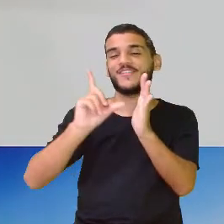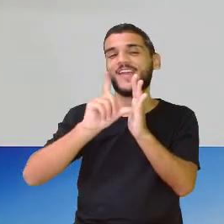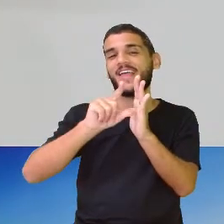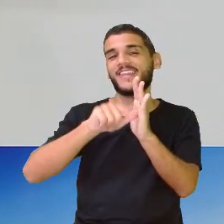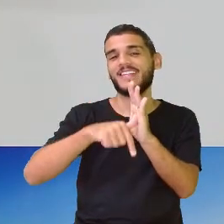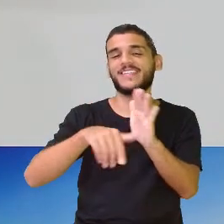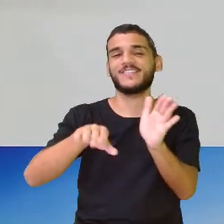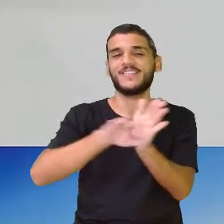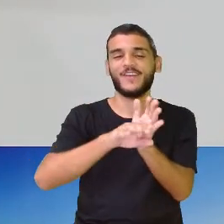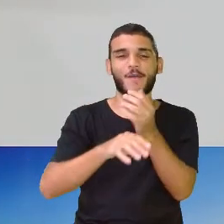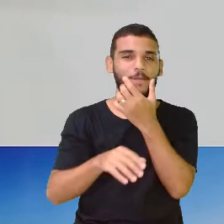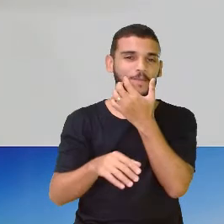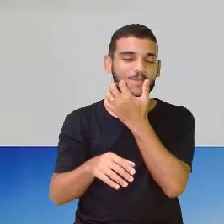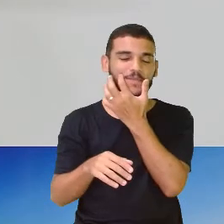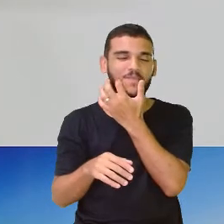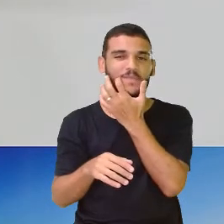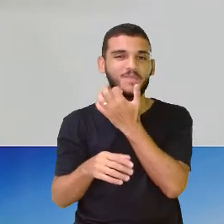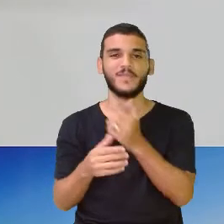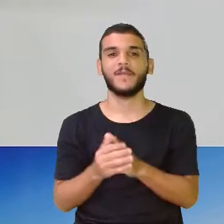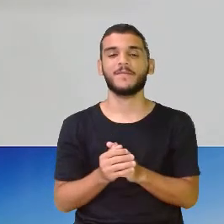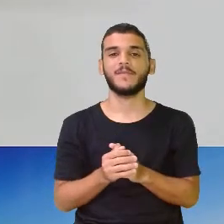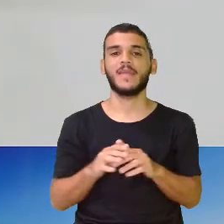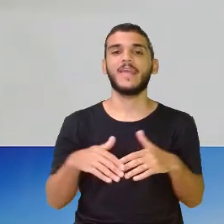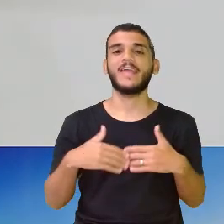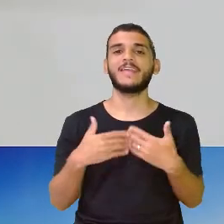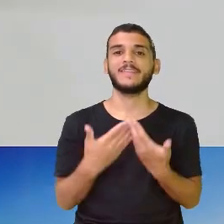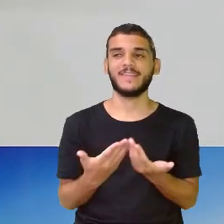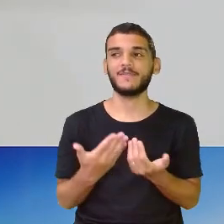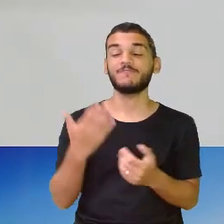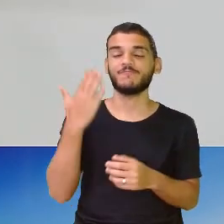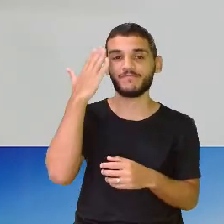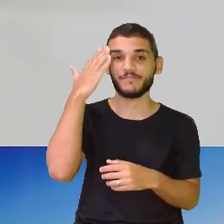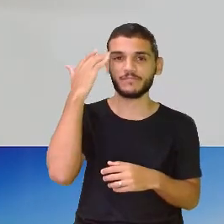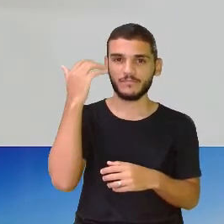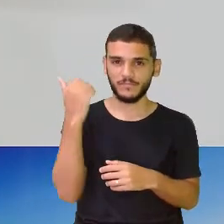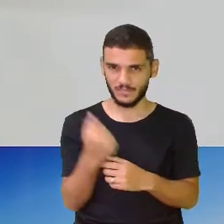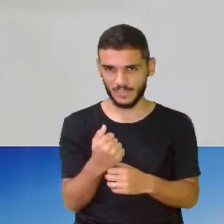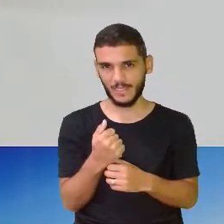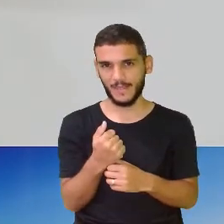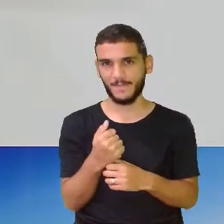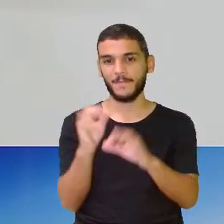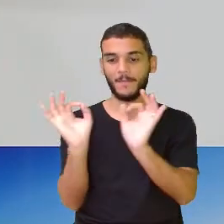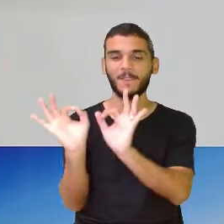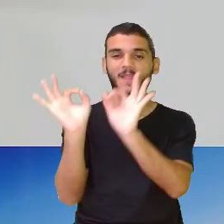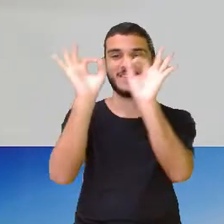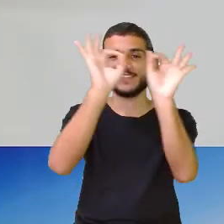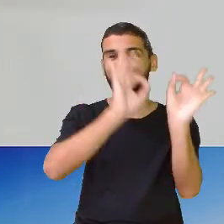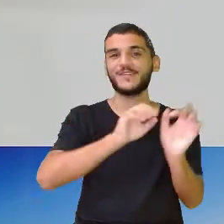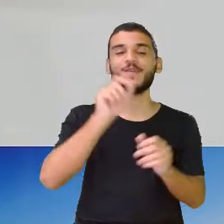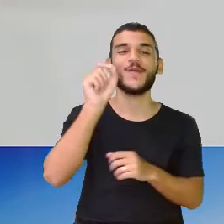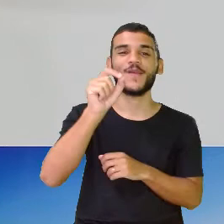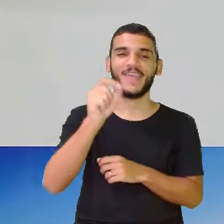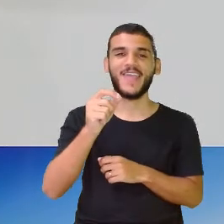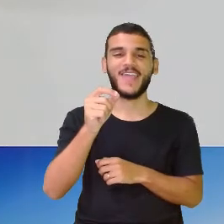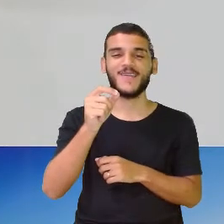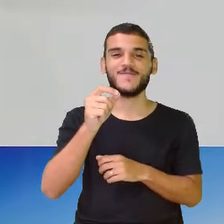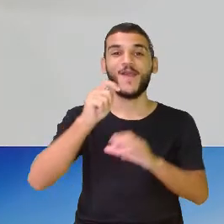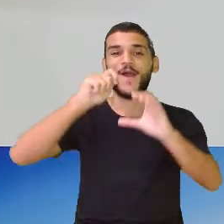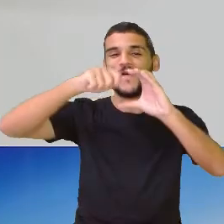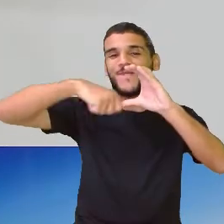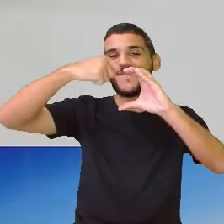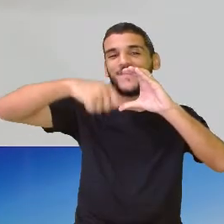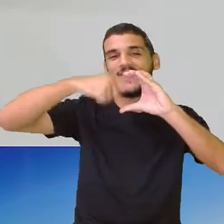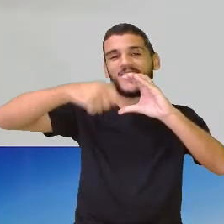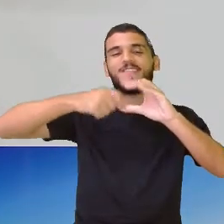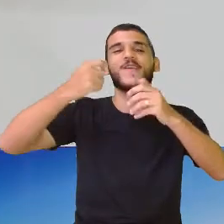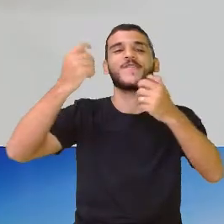que ele estava assistindo ao clipe que os professores da EMAD fizeram, porque ele gostou demais, achou